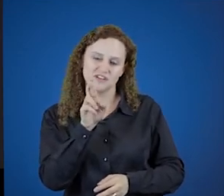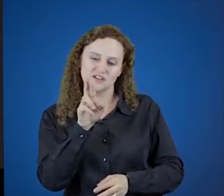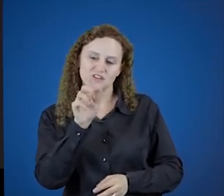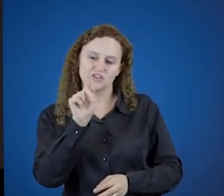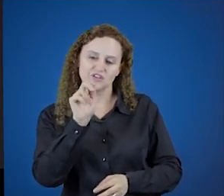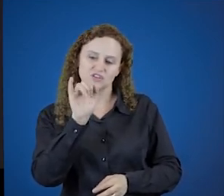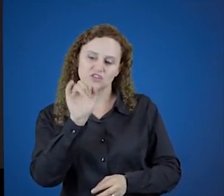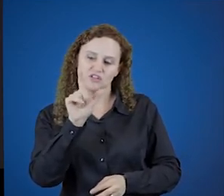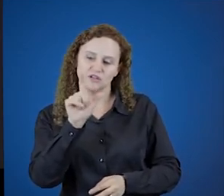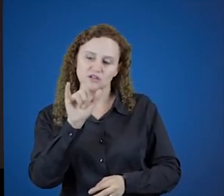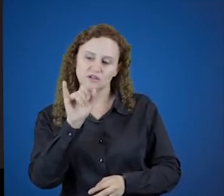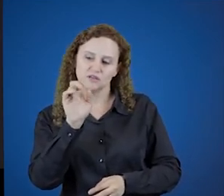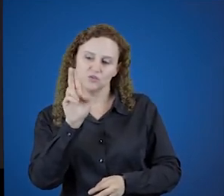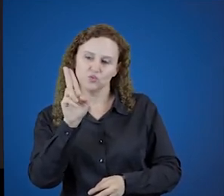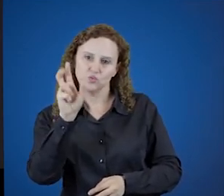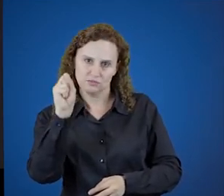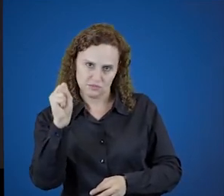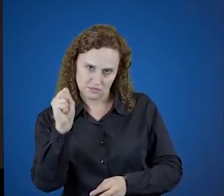virgilius